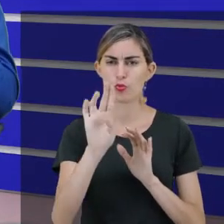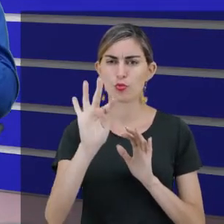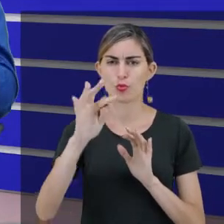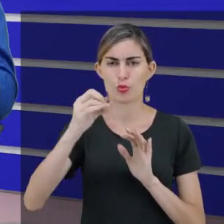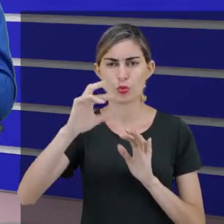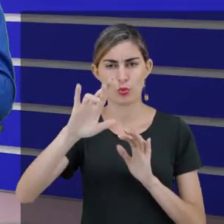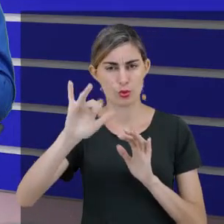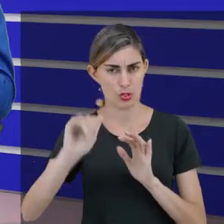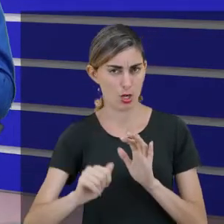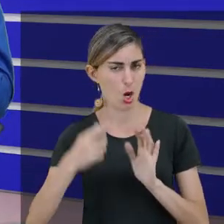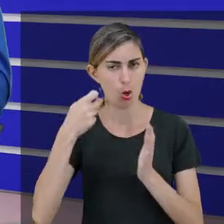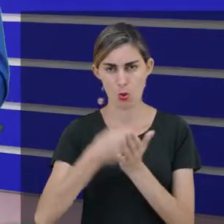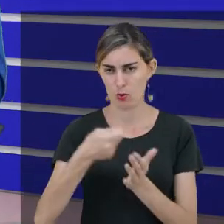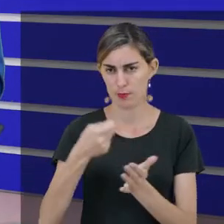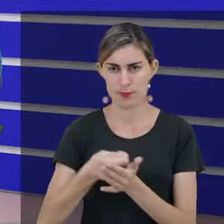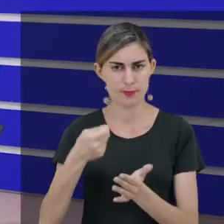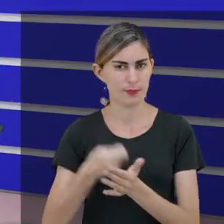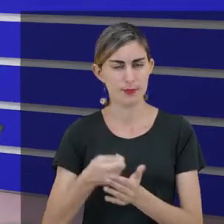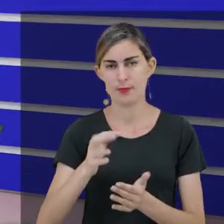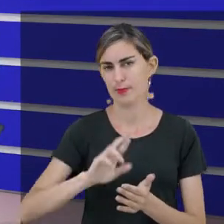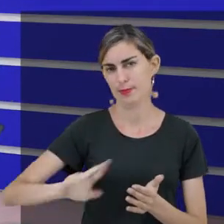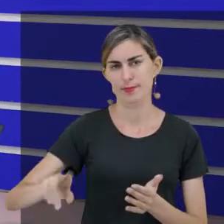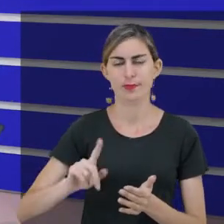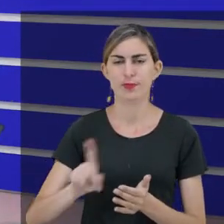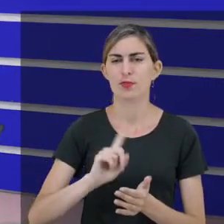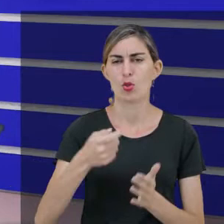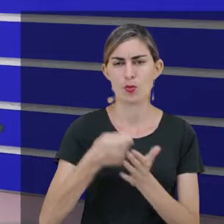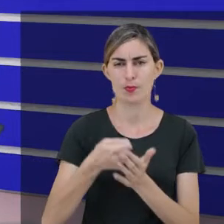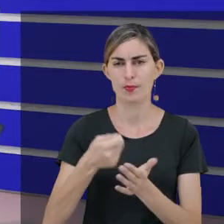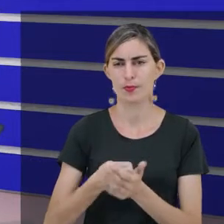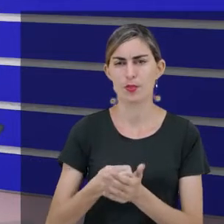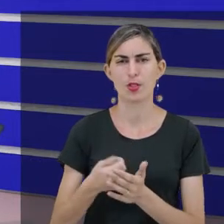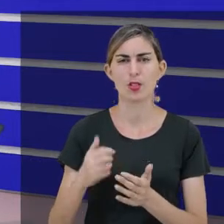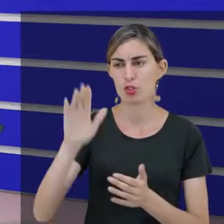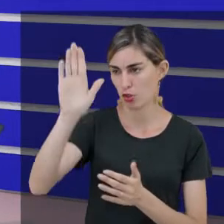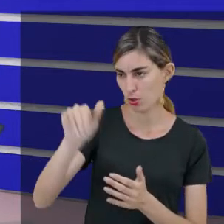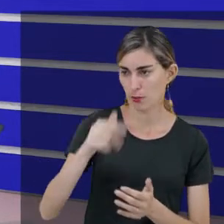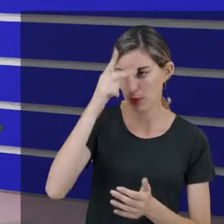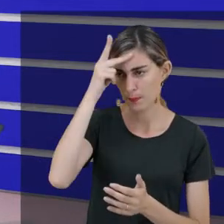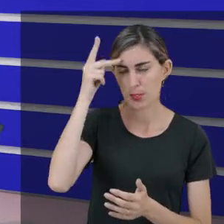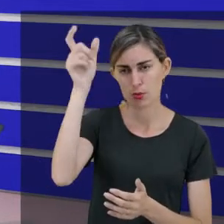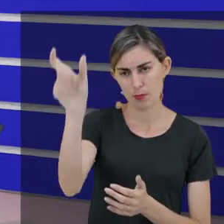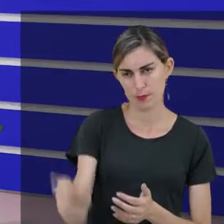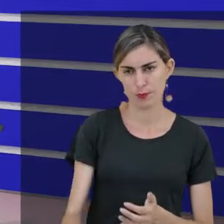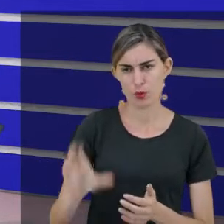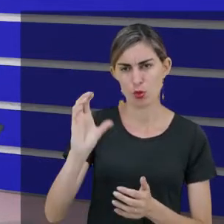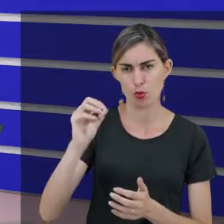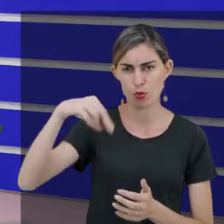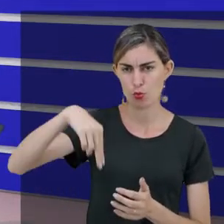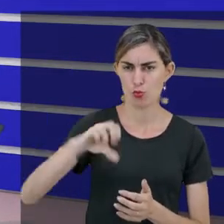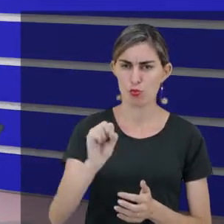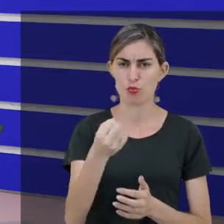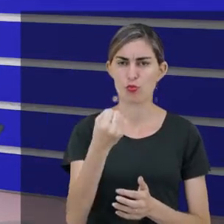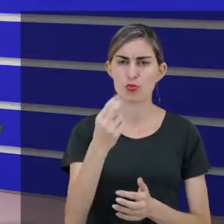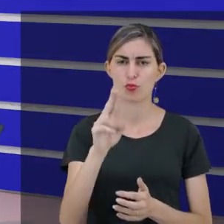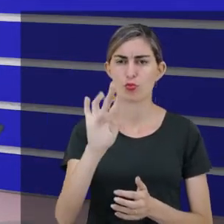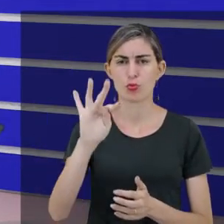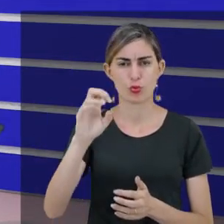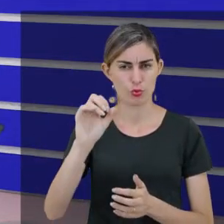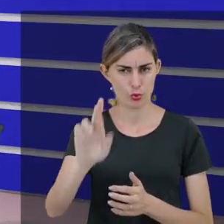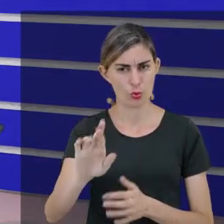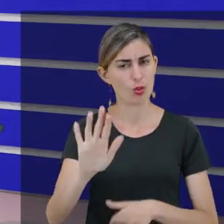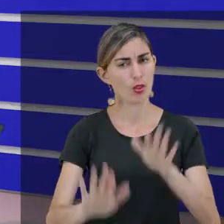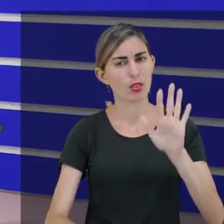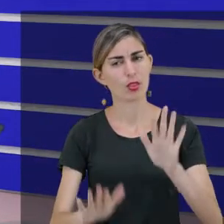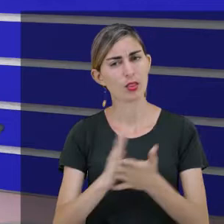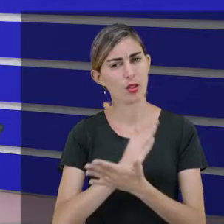passo obrigatório. Sim. Não há essa obrigatoriedade de se contratar um consultor para se implementar esses requisitos. Talvez esse estudante